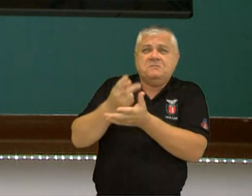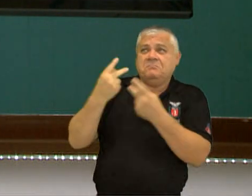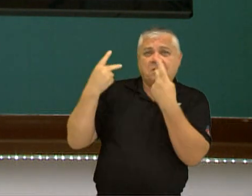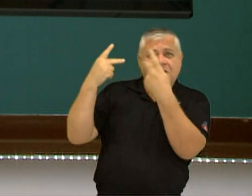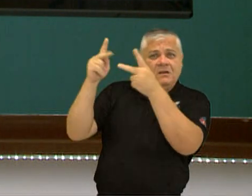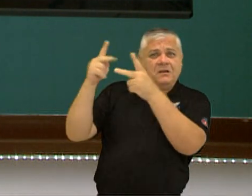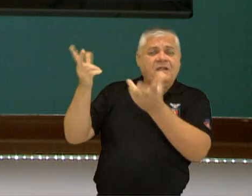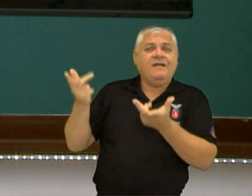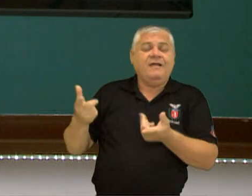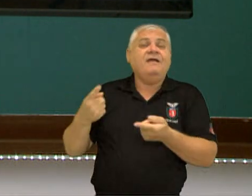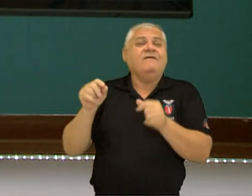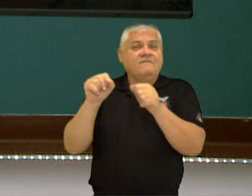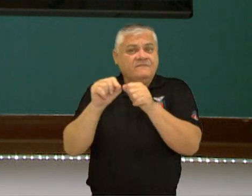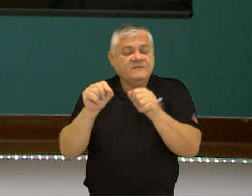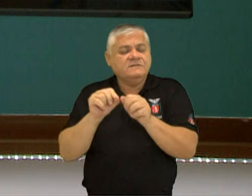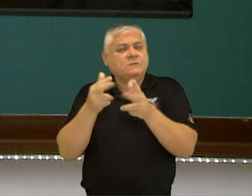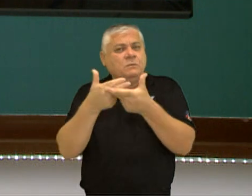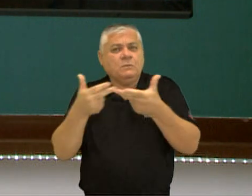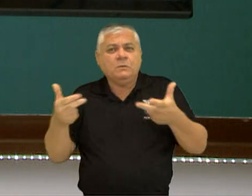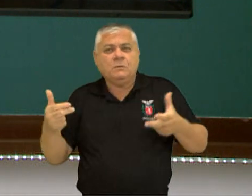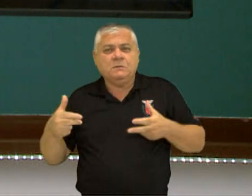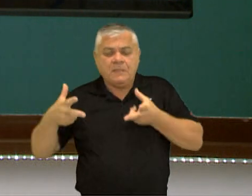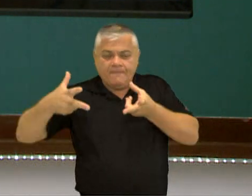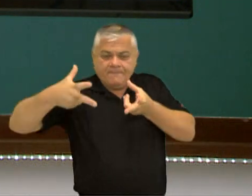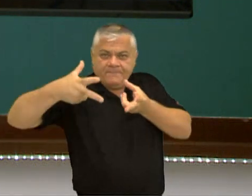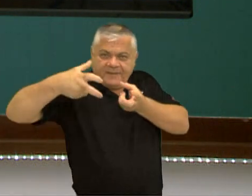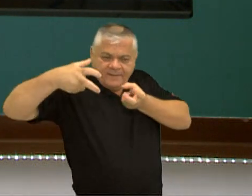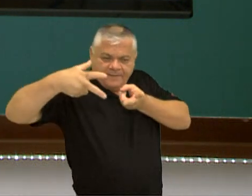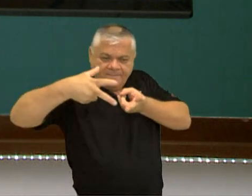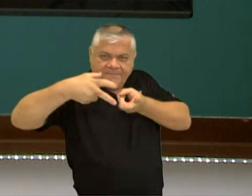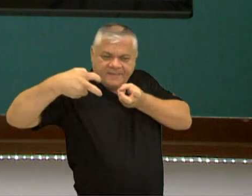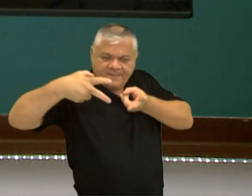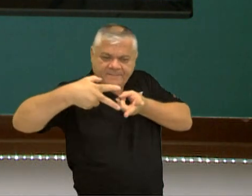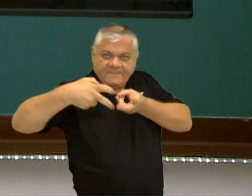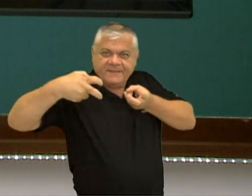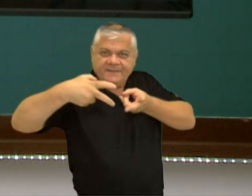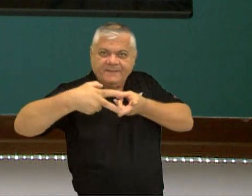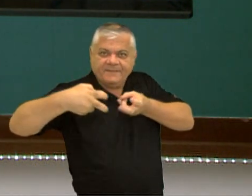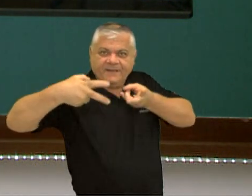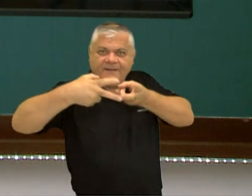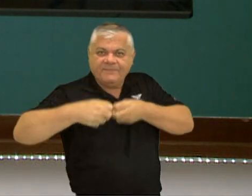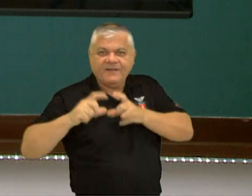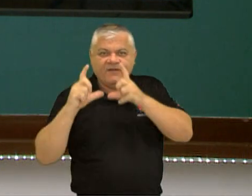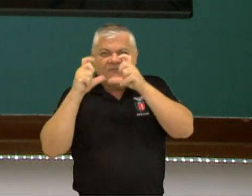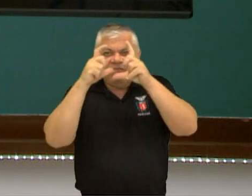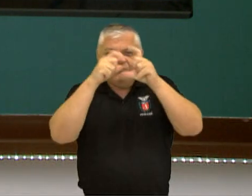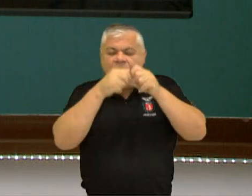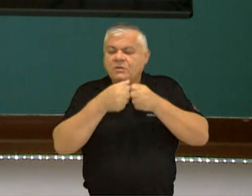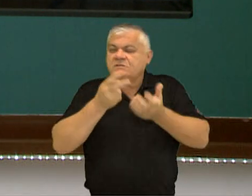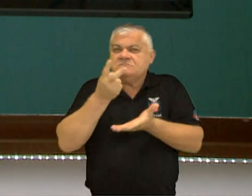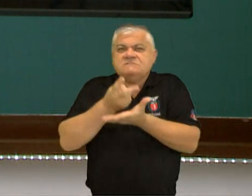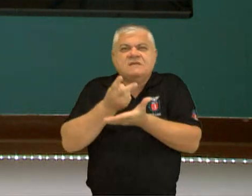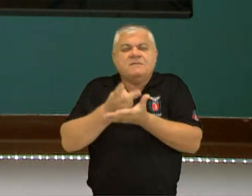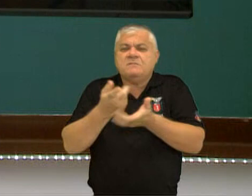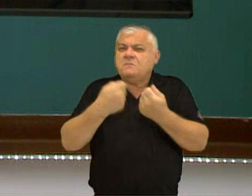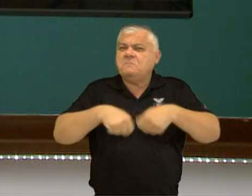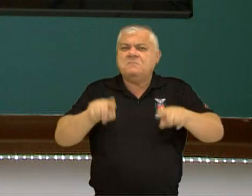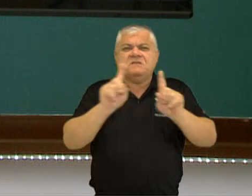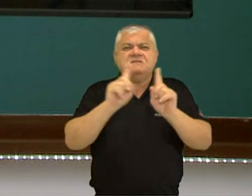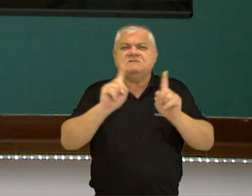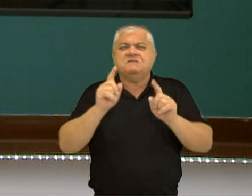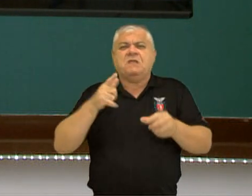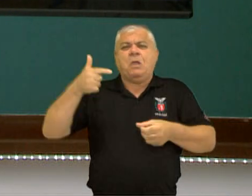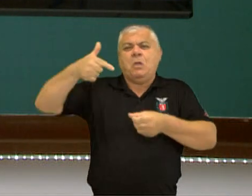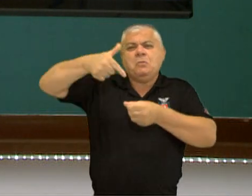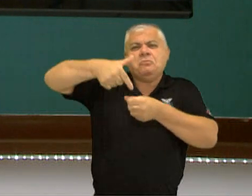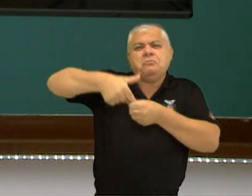e realizando a coleta dessas imagens. E isso de forma constante, sem que haja necessidade de